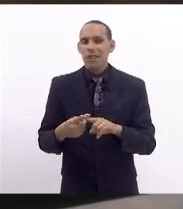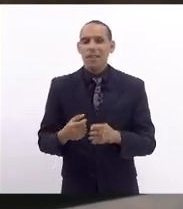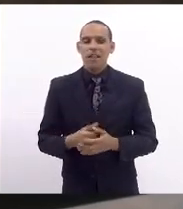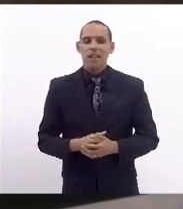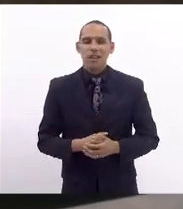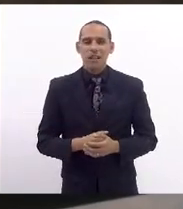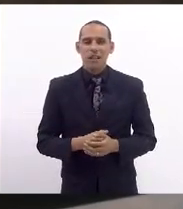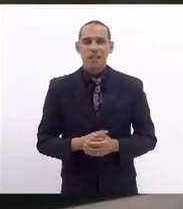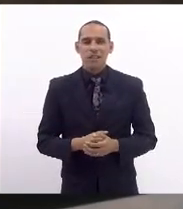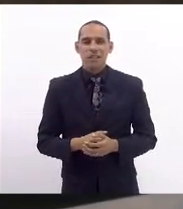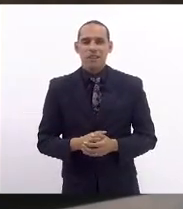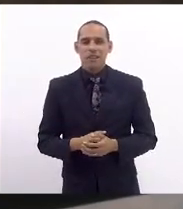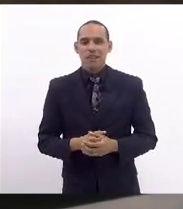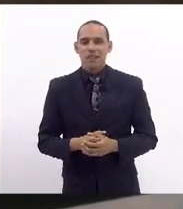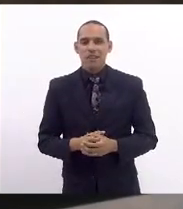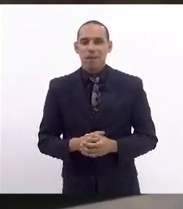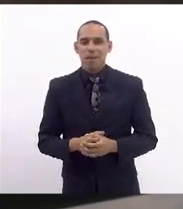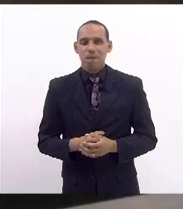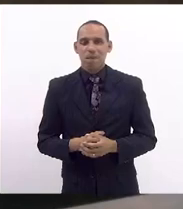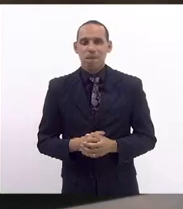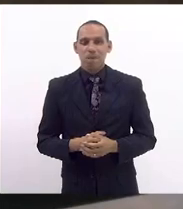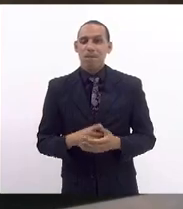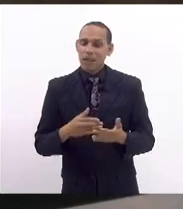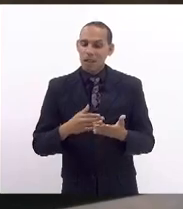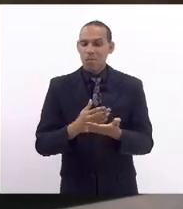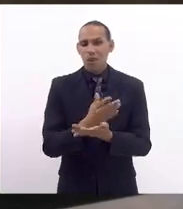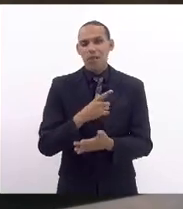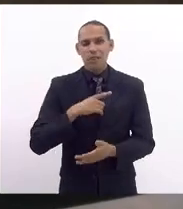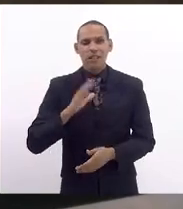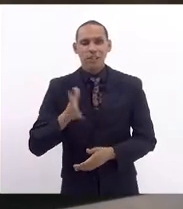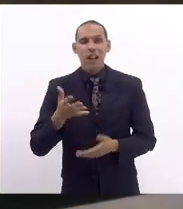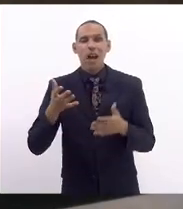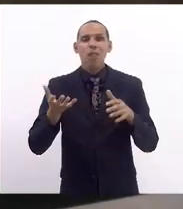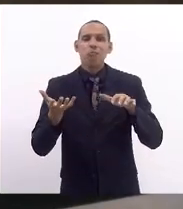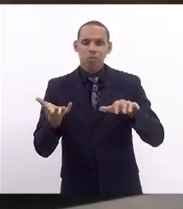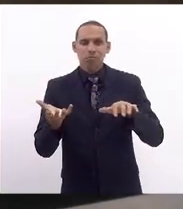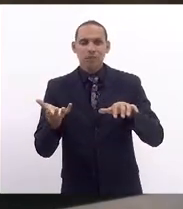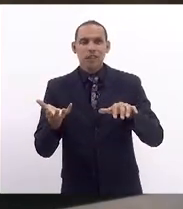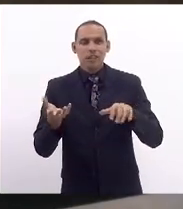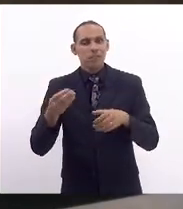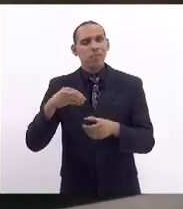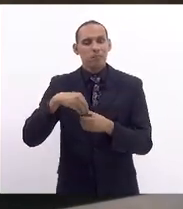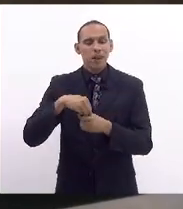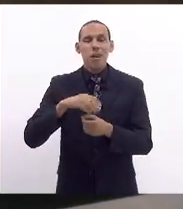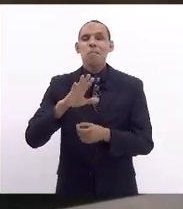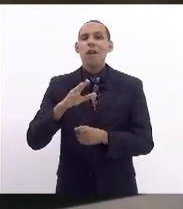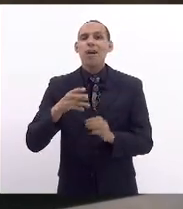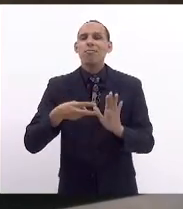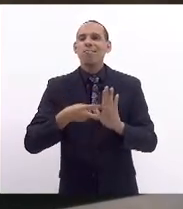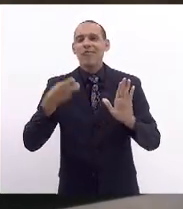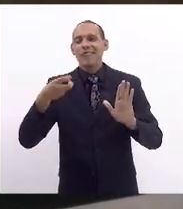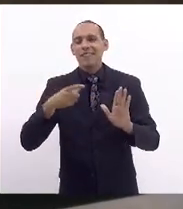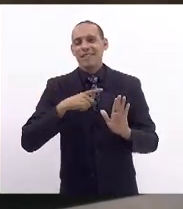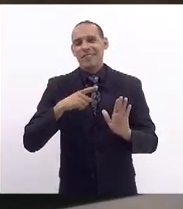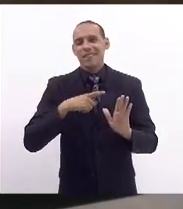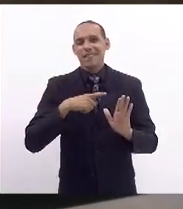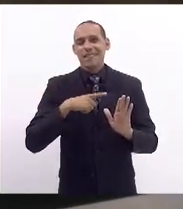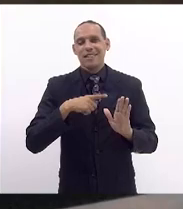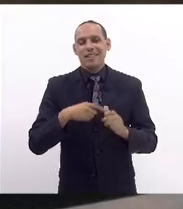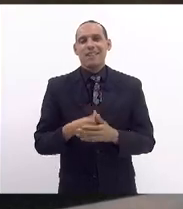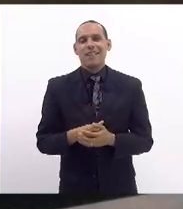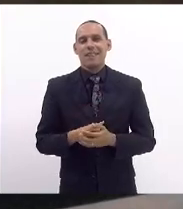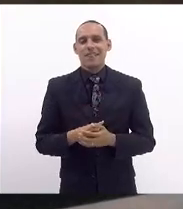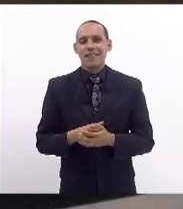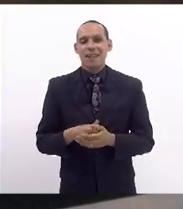senhor presidente já foi aprovado lá no Congresso Nacional mas vetada foi